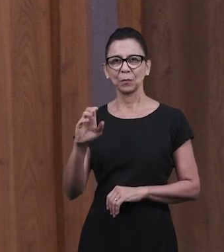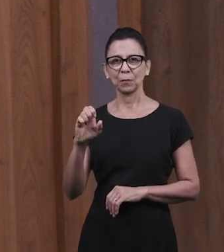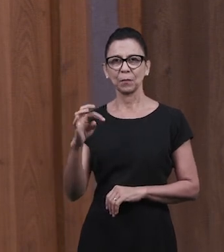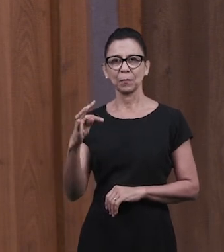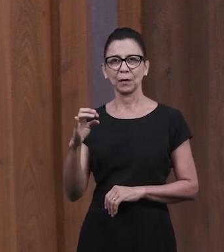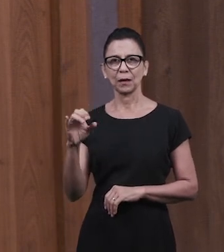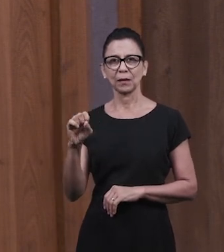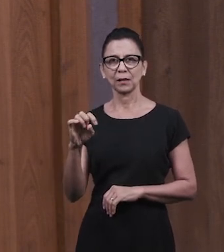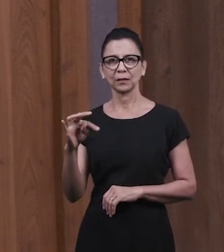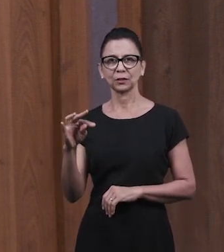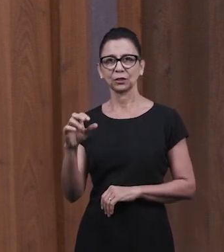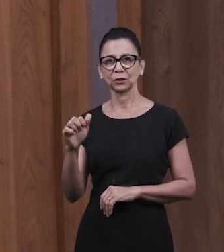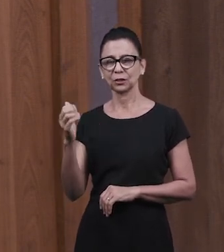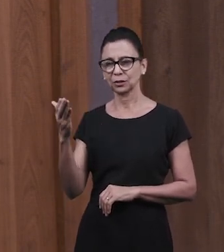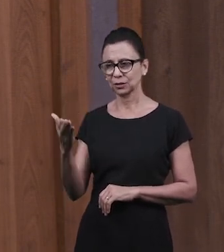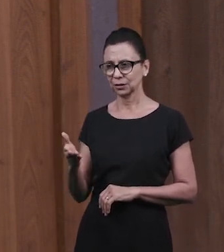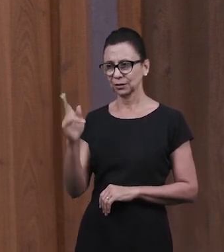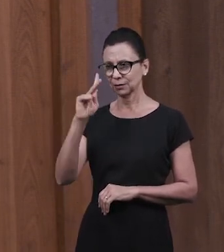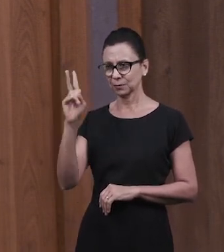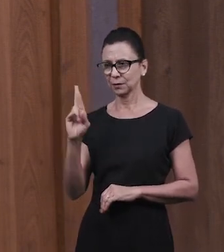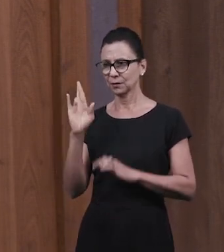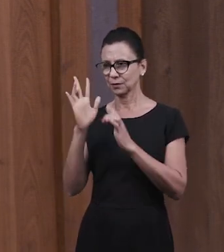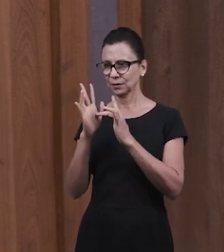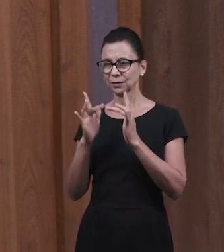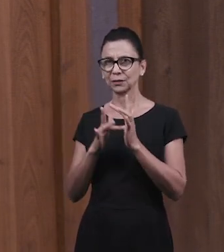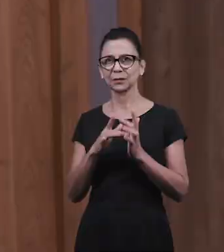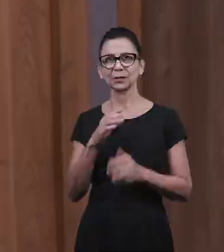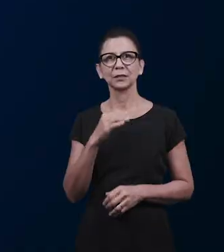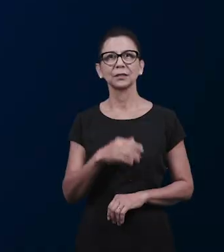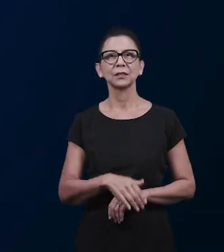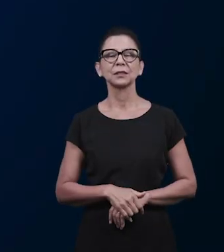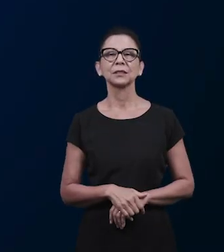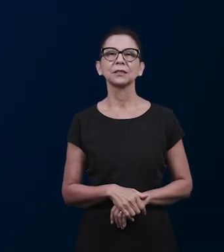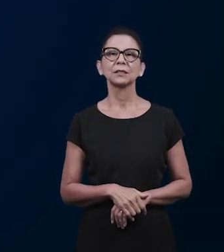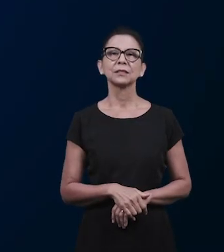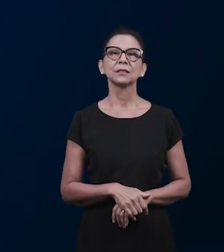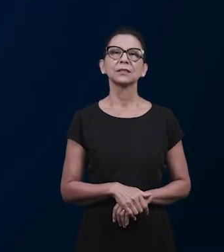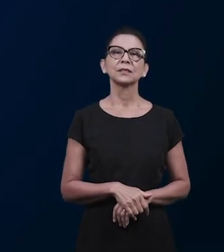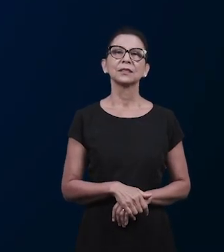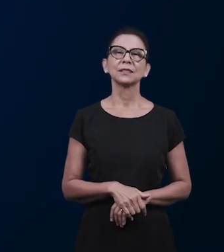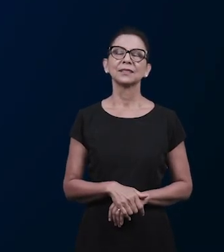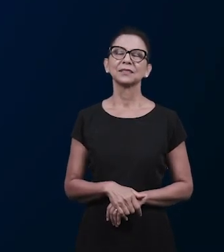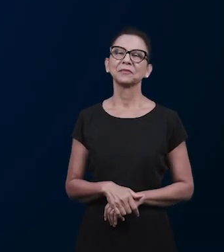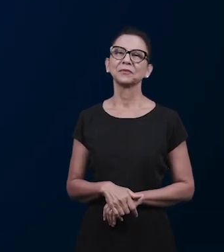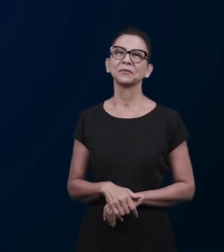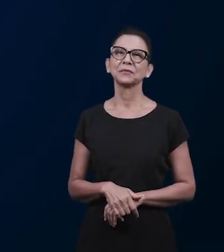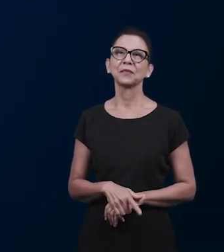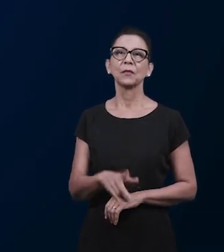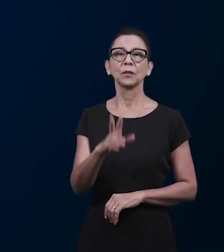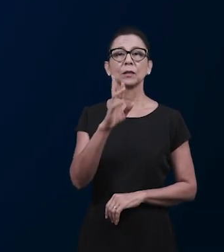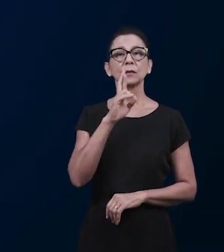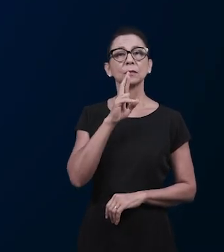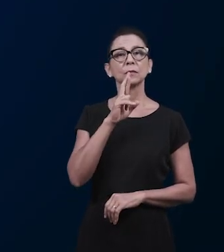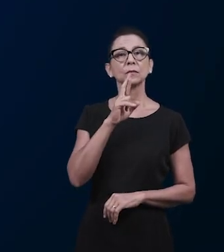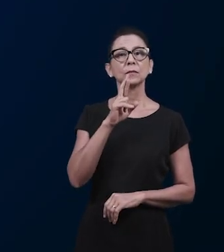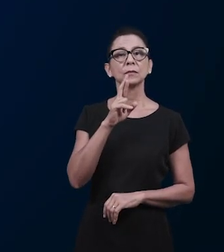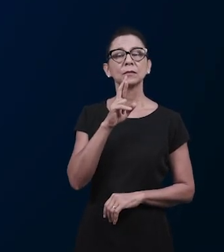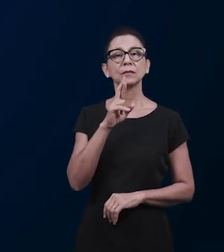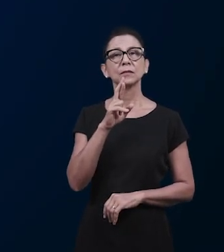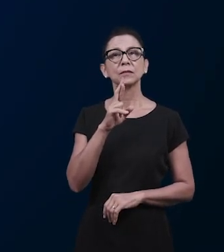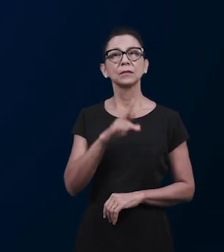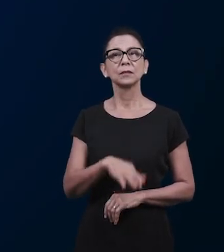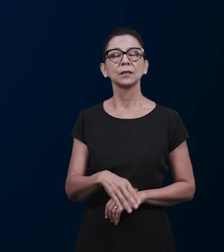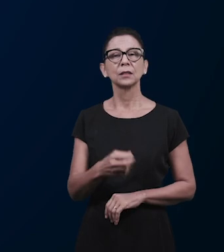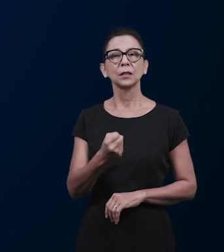de Paraíba. João Batista, a paz do Senhor Jesus. A paz do Senhor Jesus, eu vou responder a